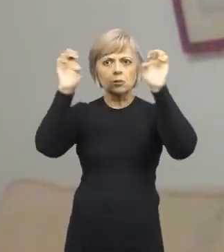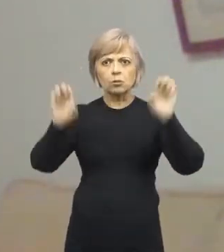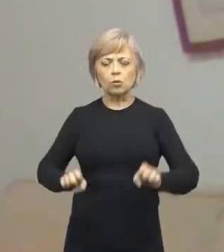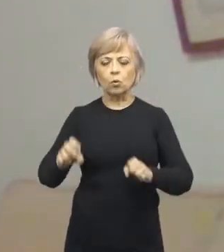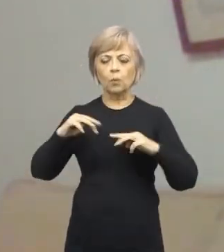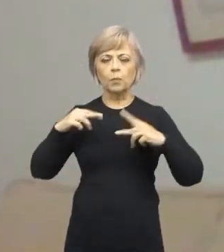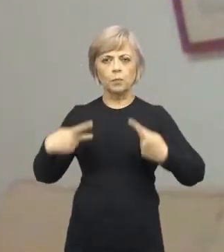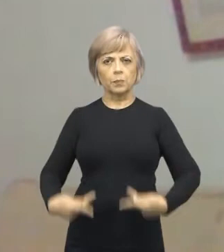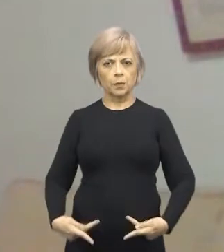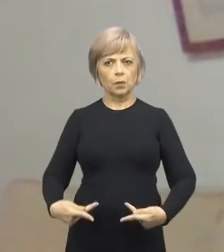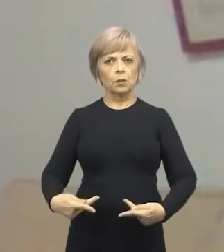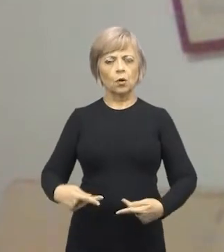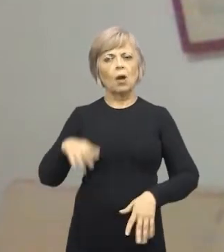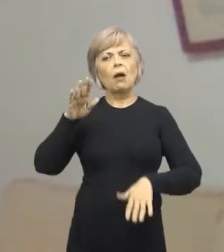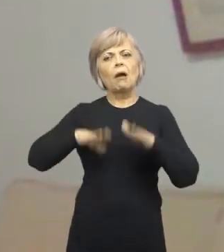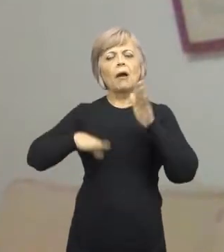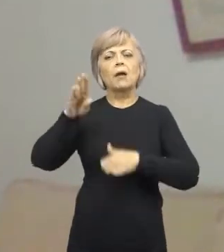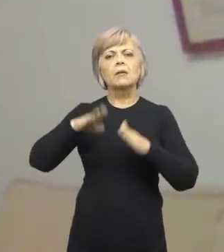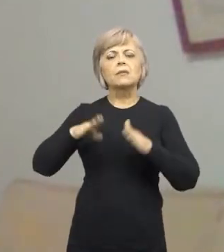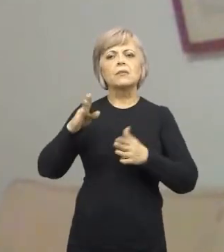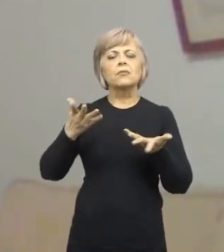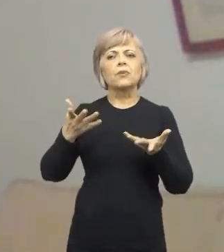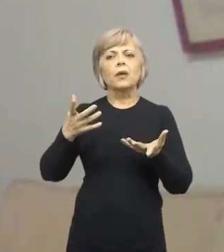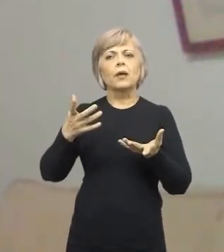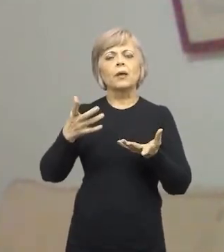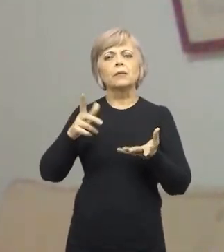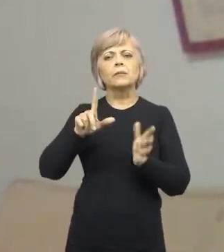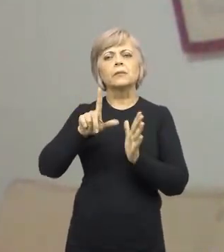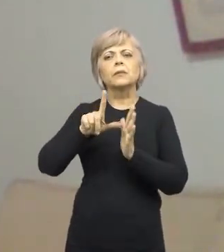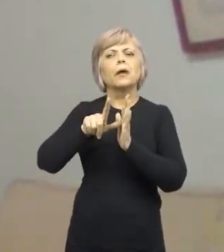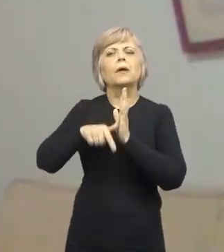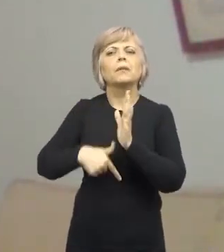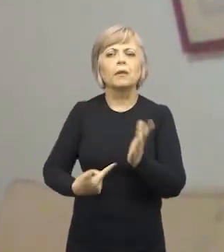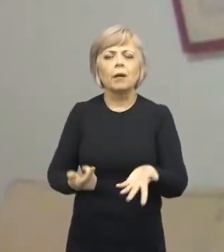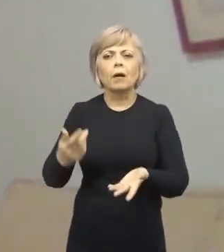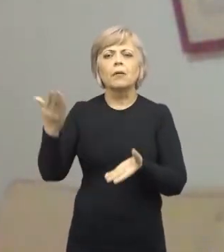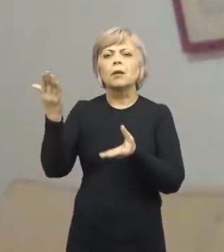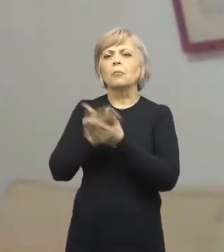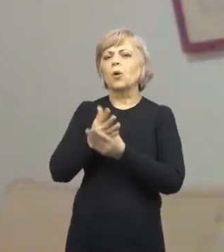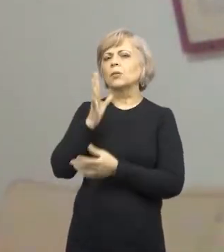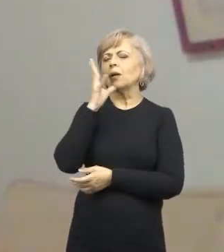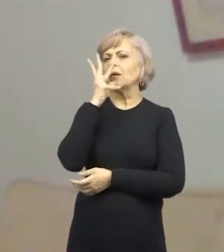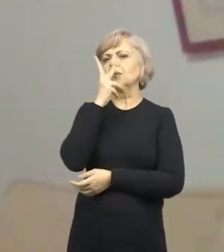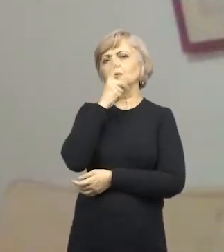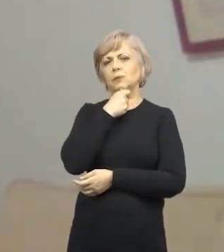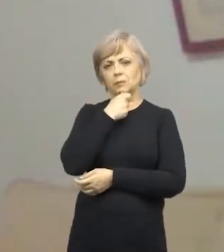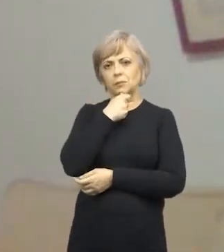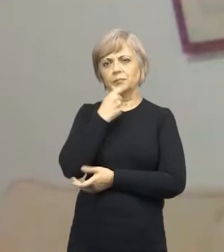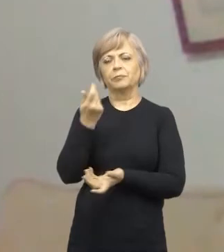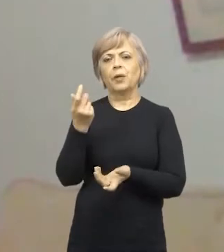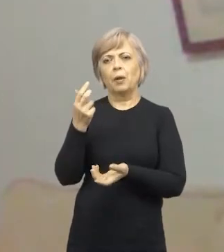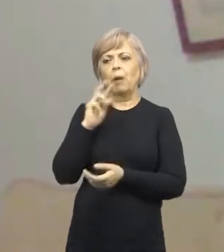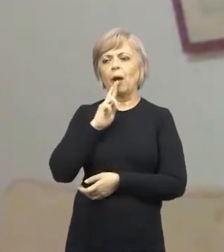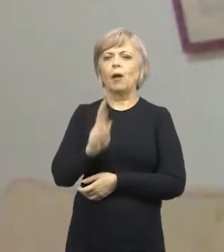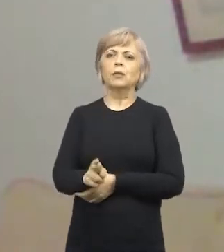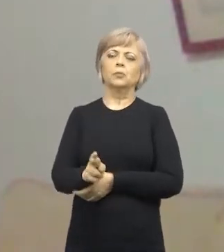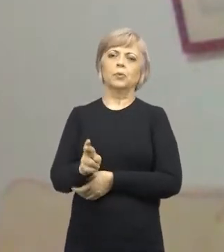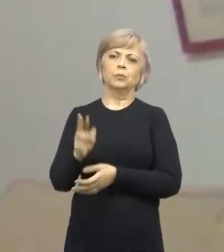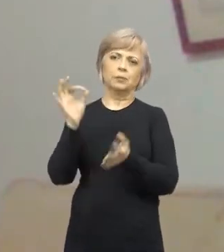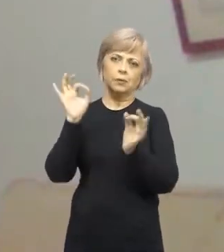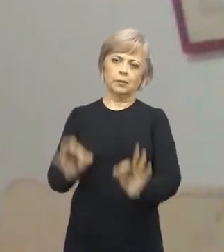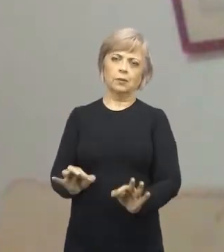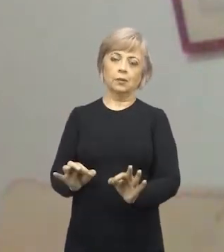o Ministério Público muitas vezes se ressente de processos que demoram muito a terem um resultado